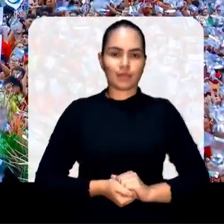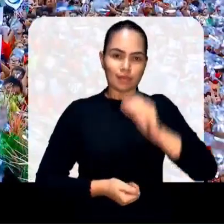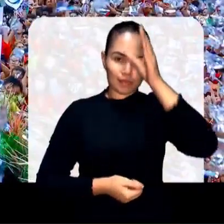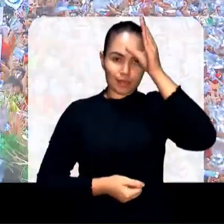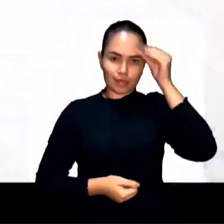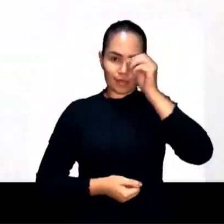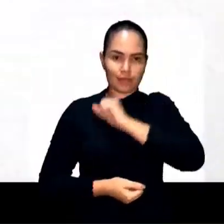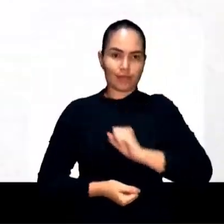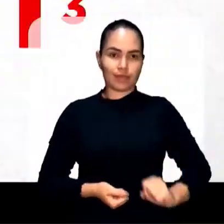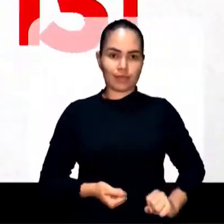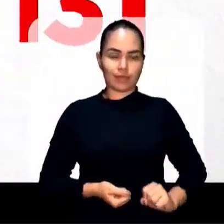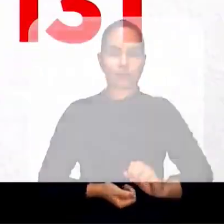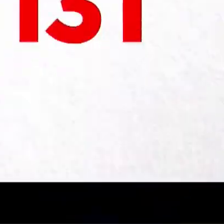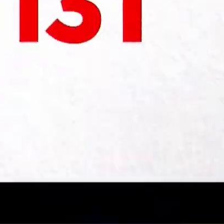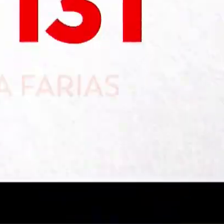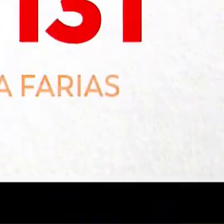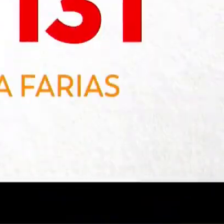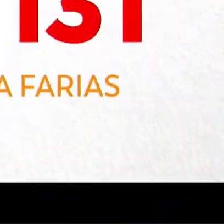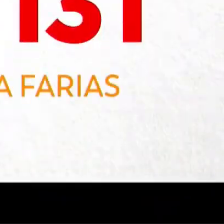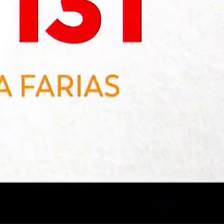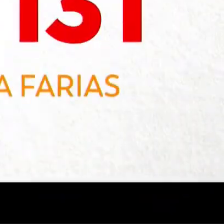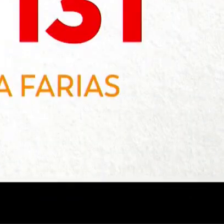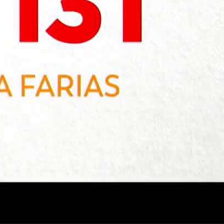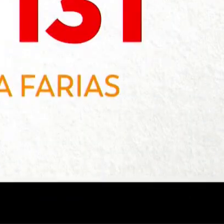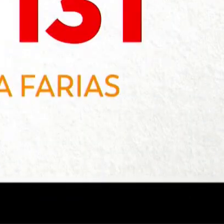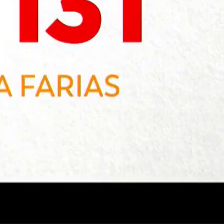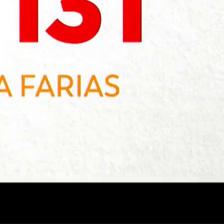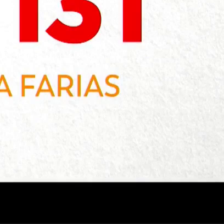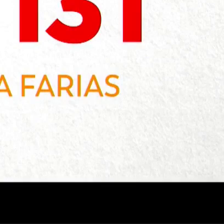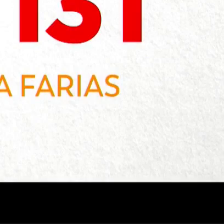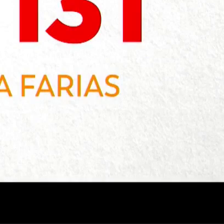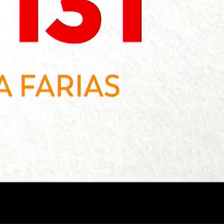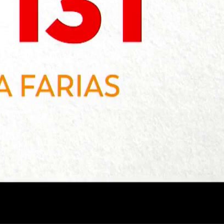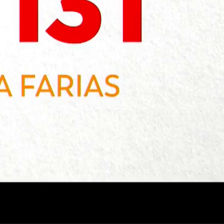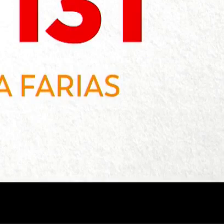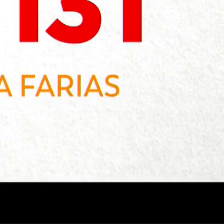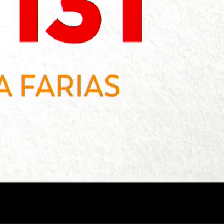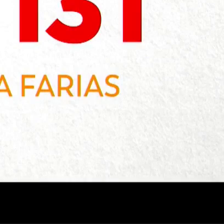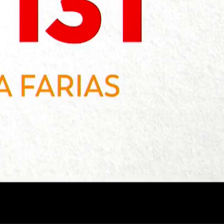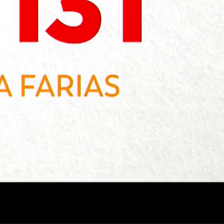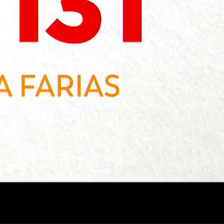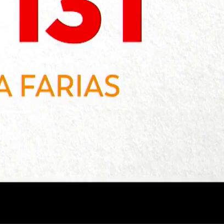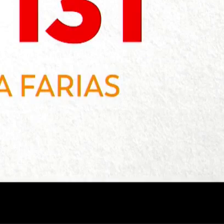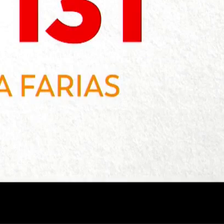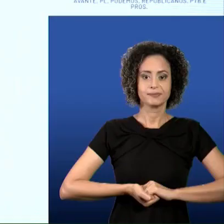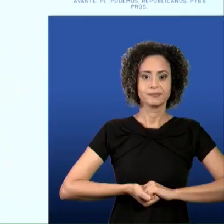Camilo Senador.